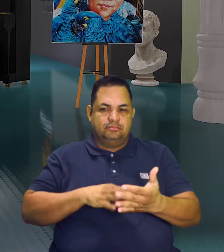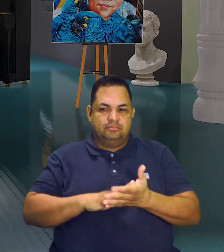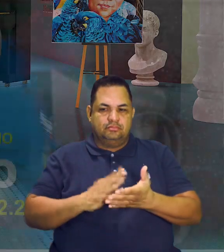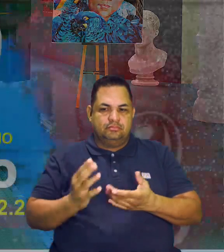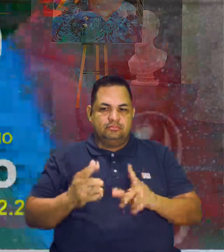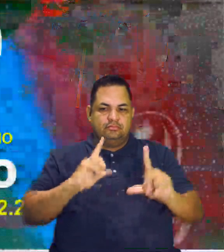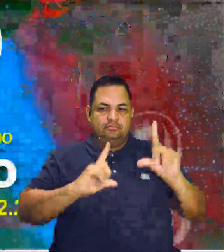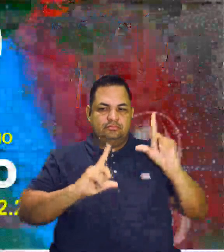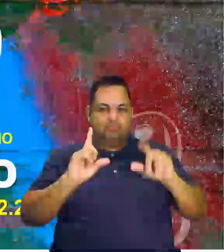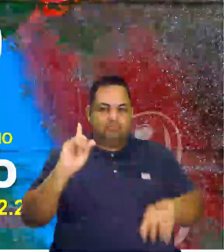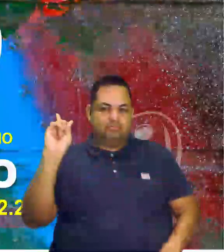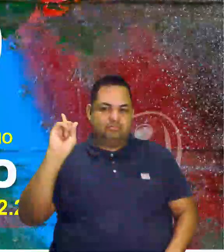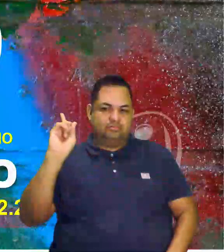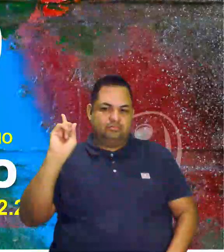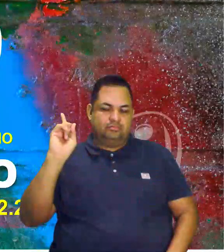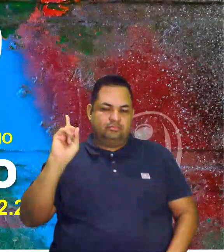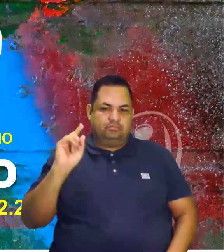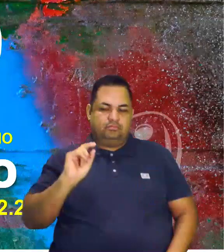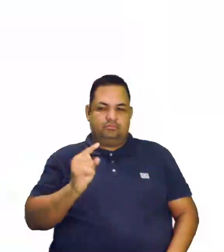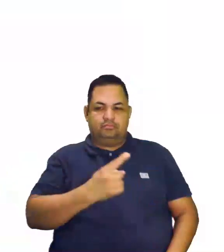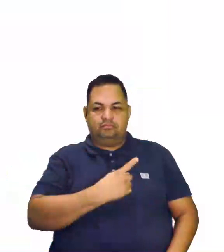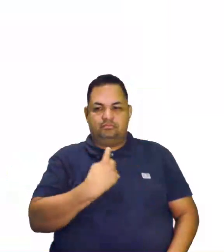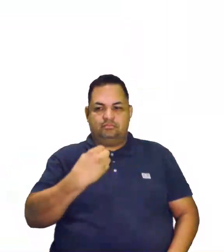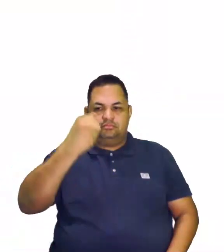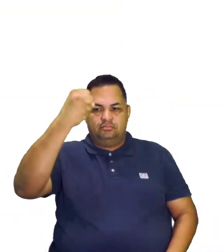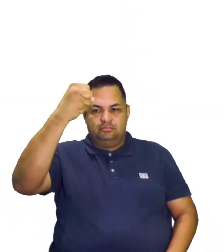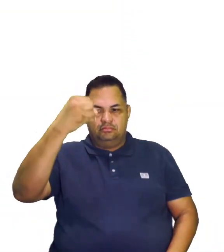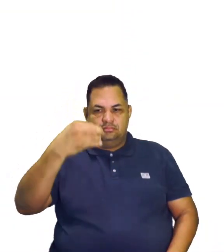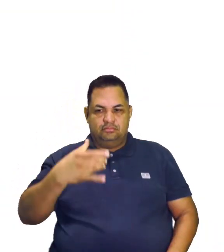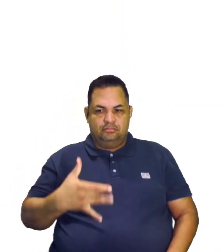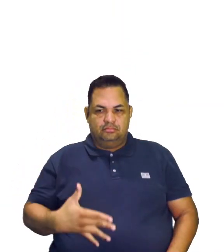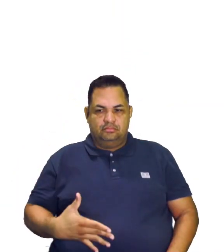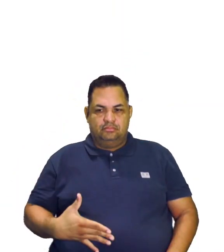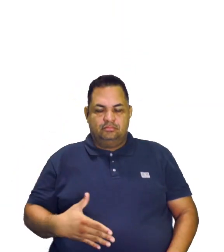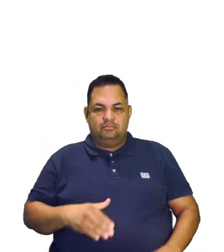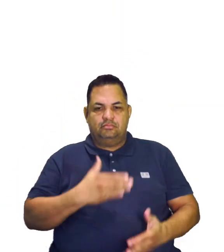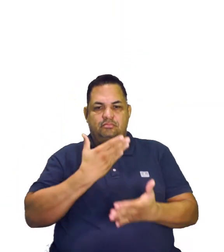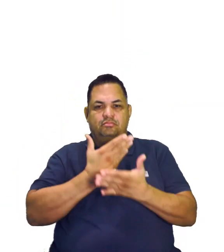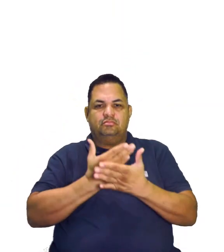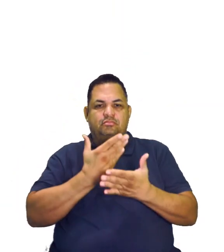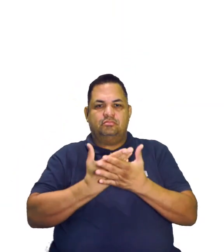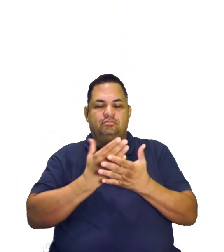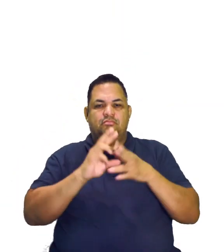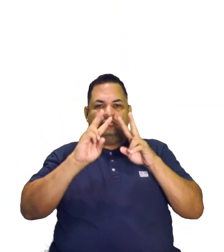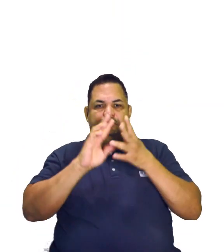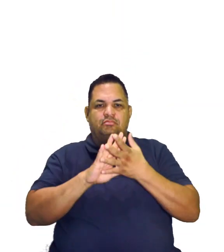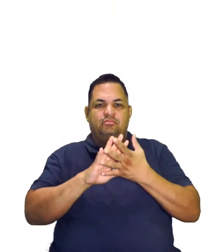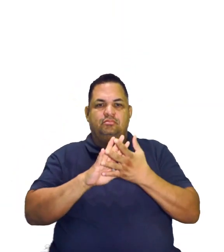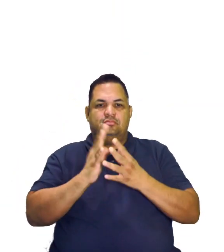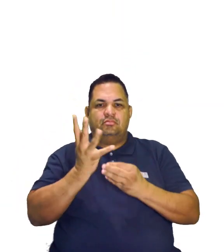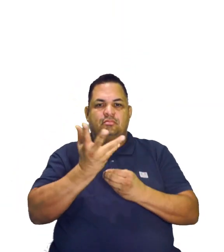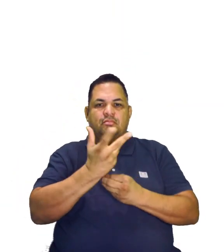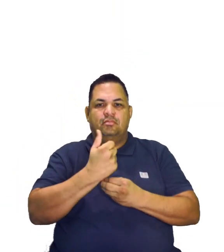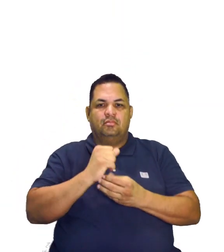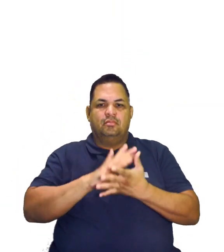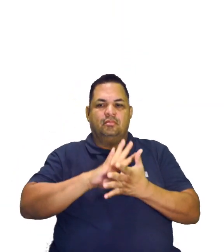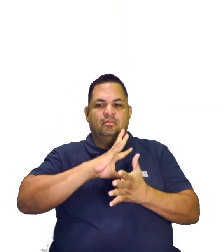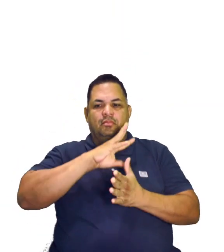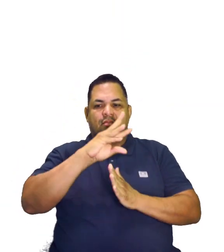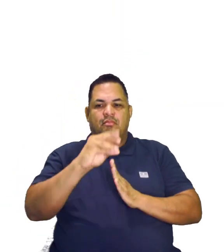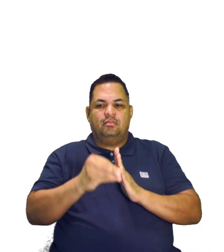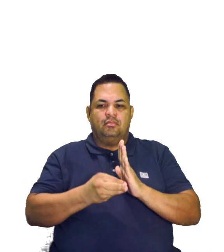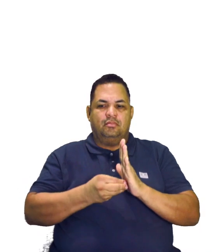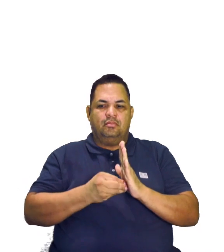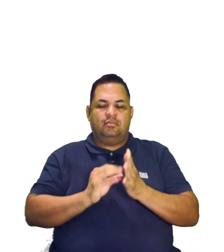vamos para a tela. O que nós falamos na aula com o tema Arte na Amazônia? Ah, professora,